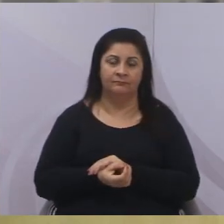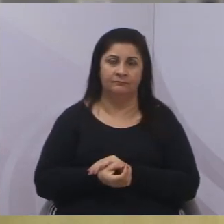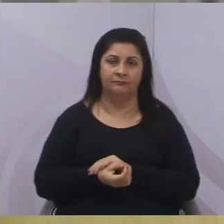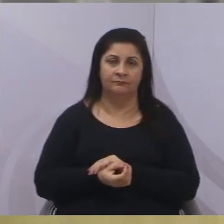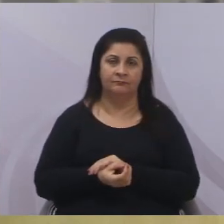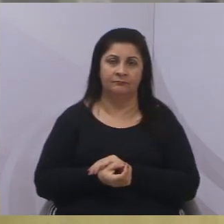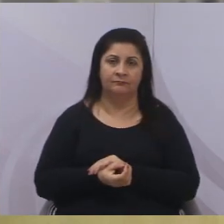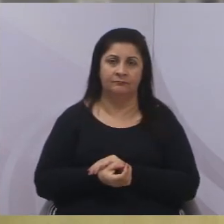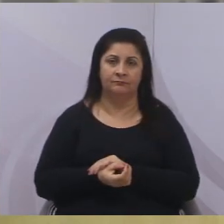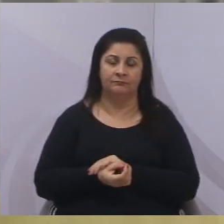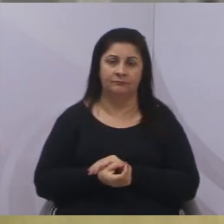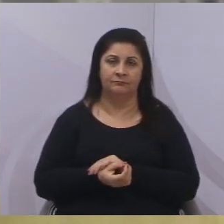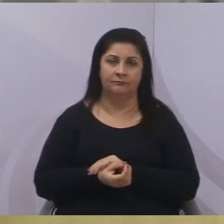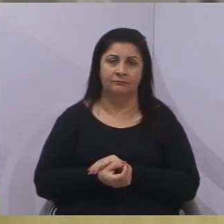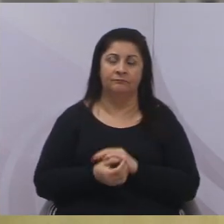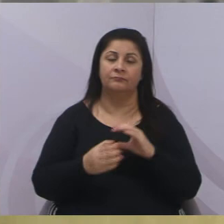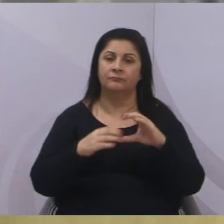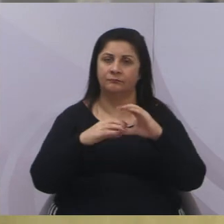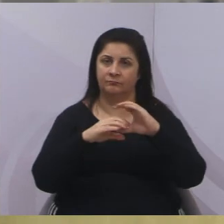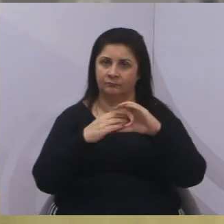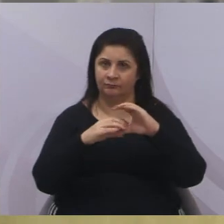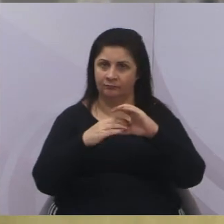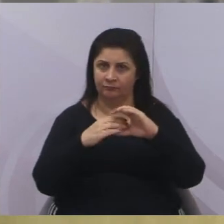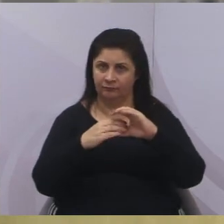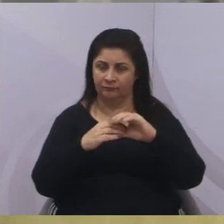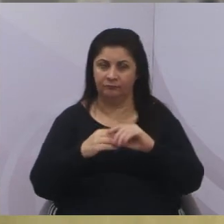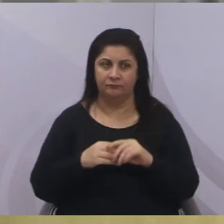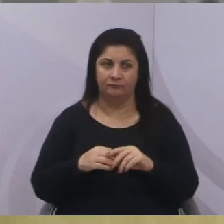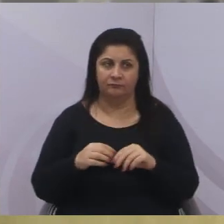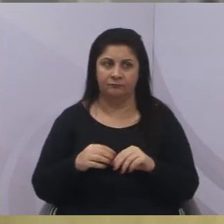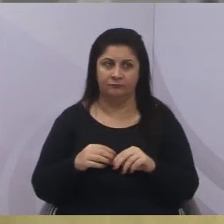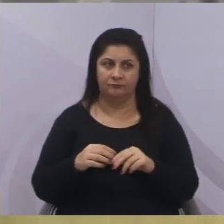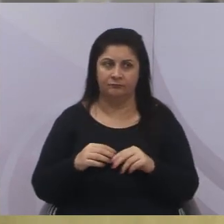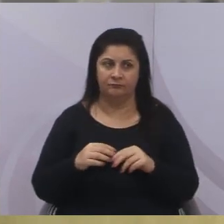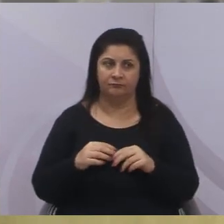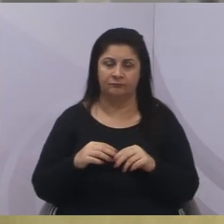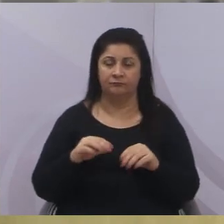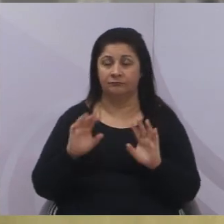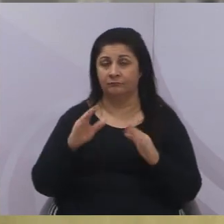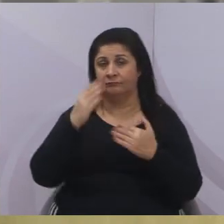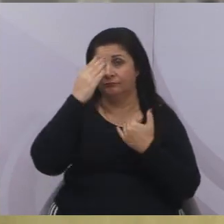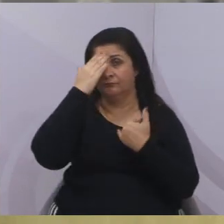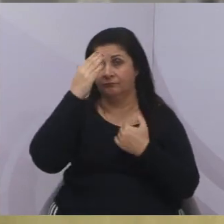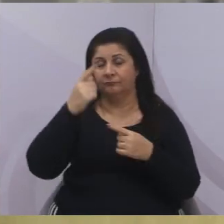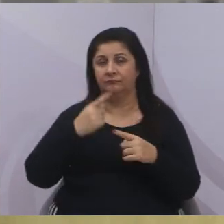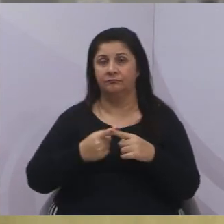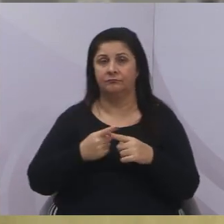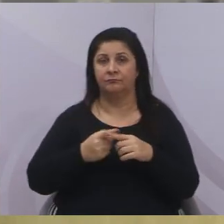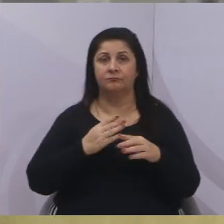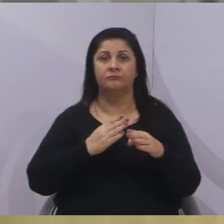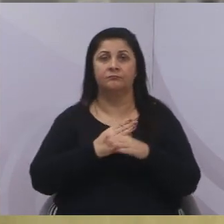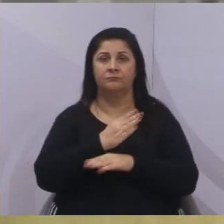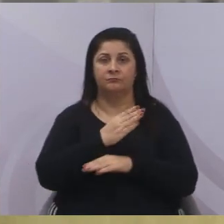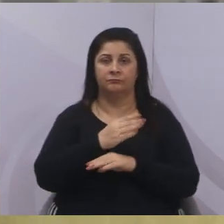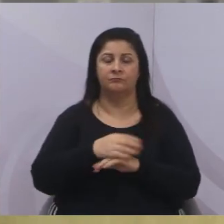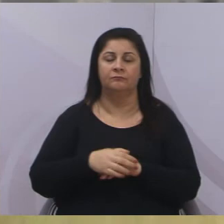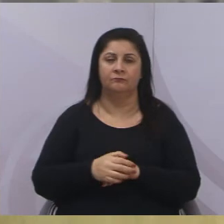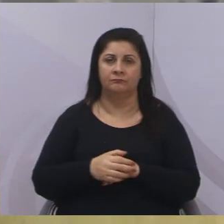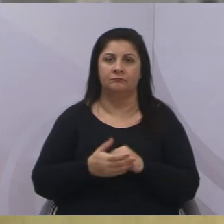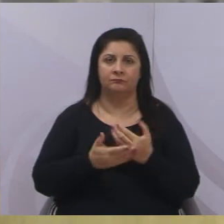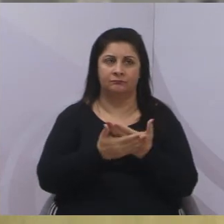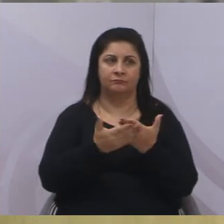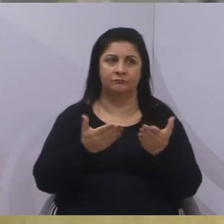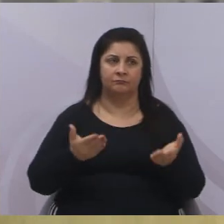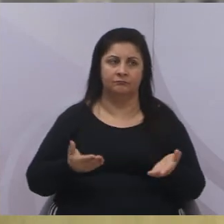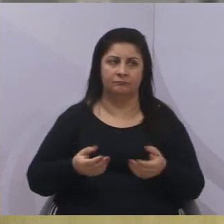O processo seletivo, que mais uma vez eu só posso agradecer porque foi aprovado por unanimidade por vocês, para que